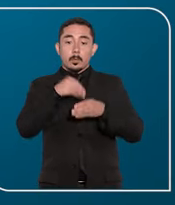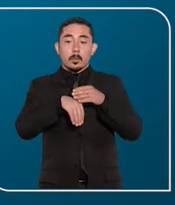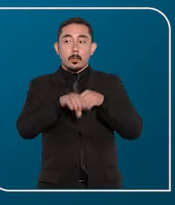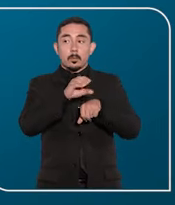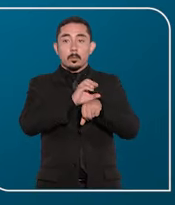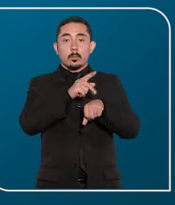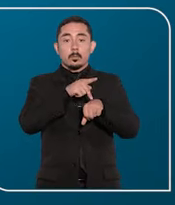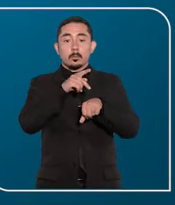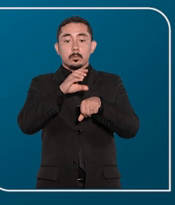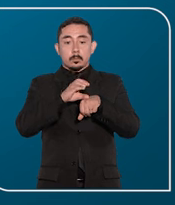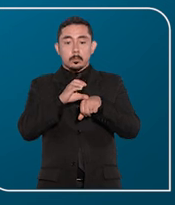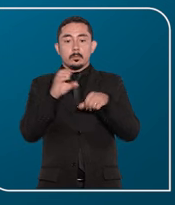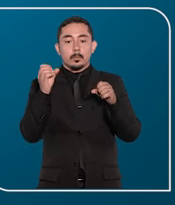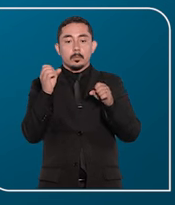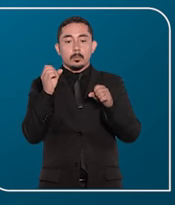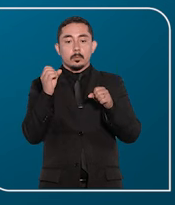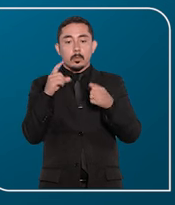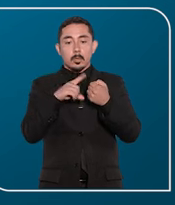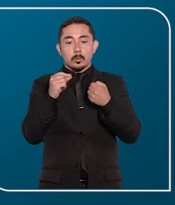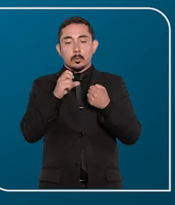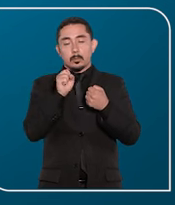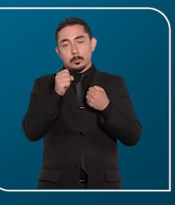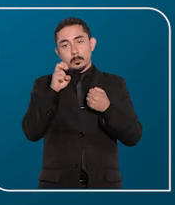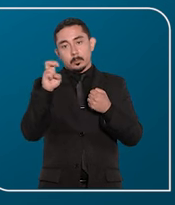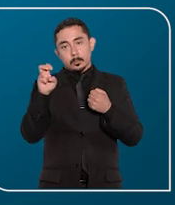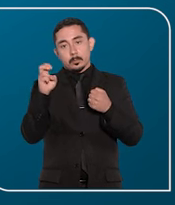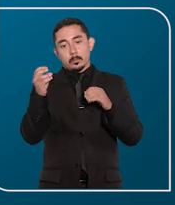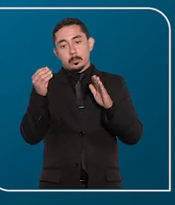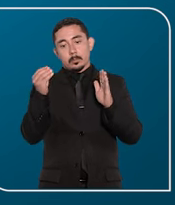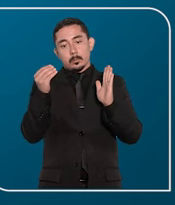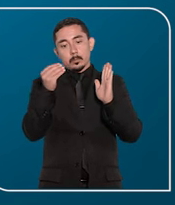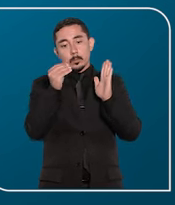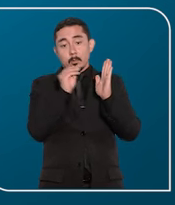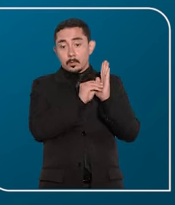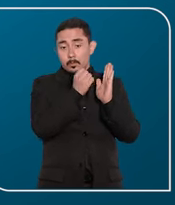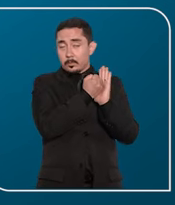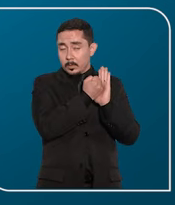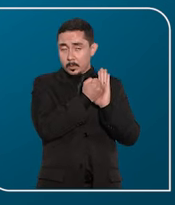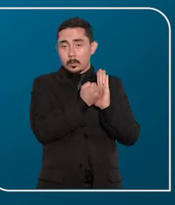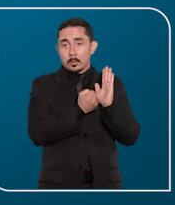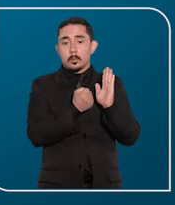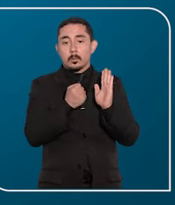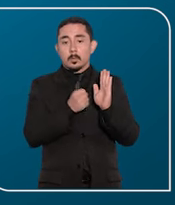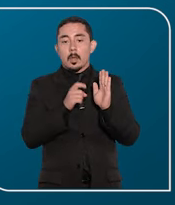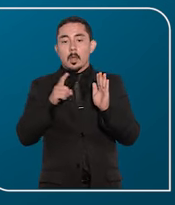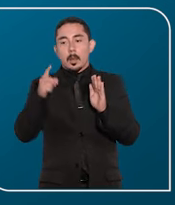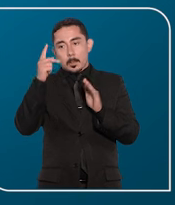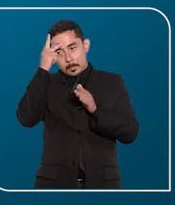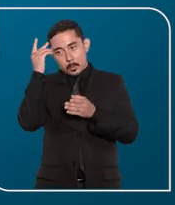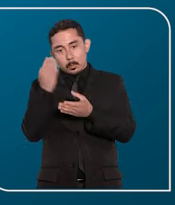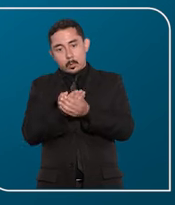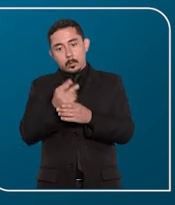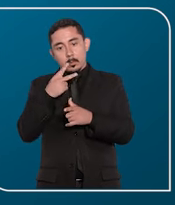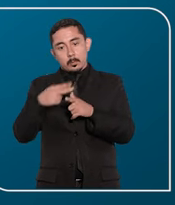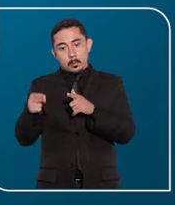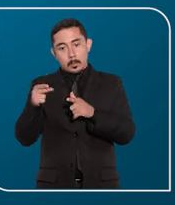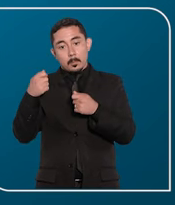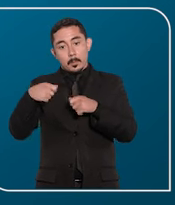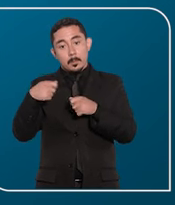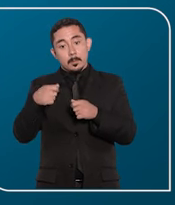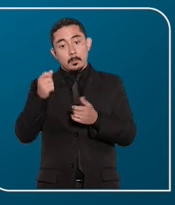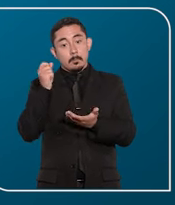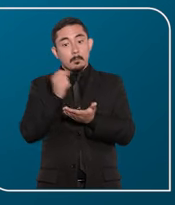artigo 85, que fixa e que determina que a parte vencida será condenada a pagar